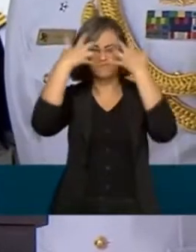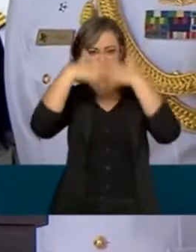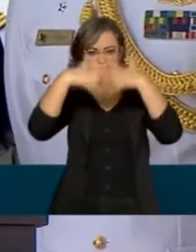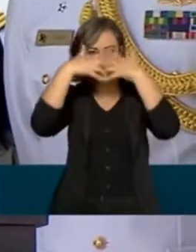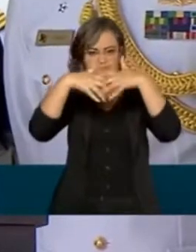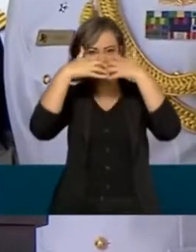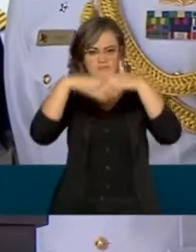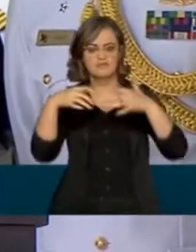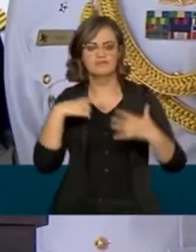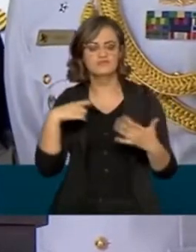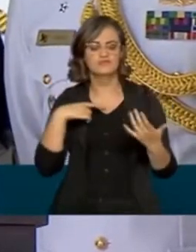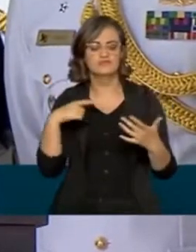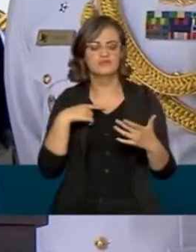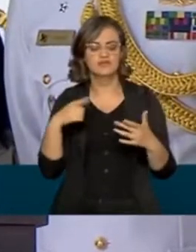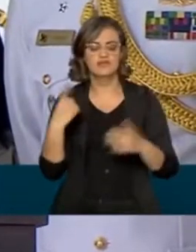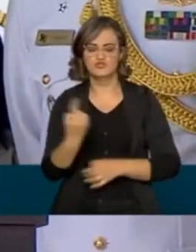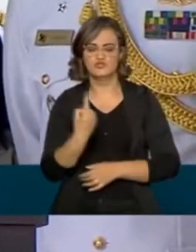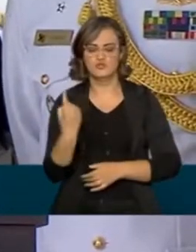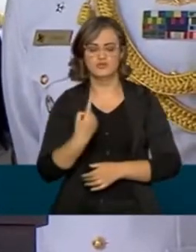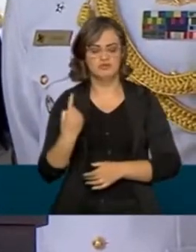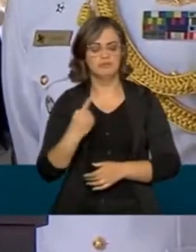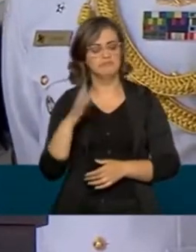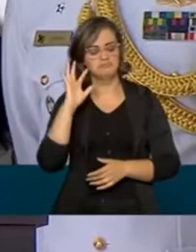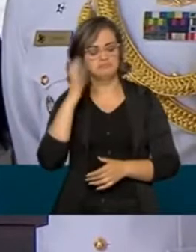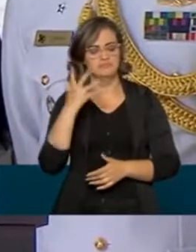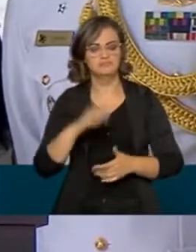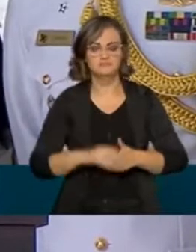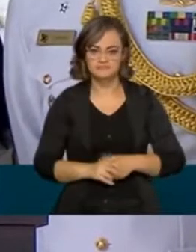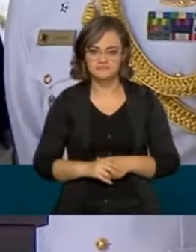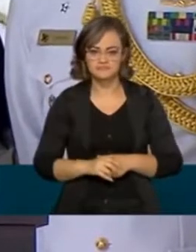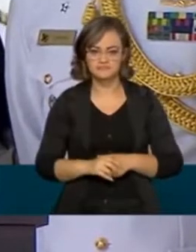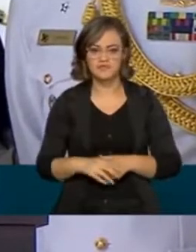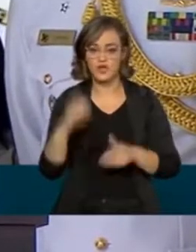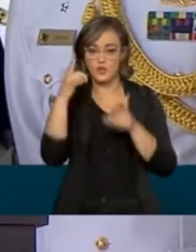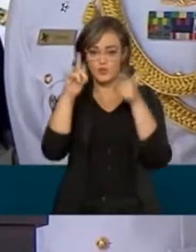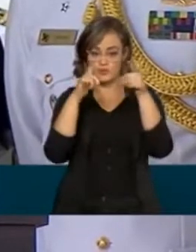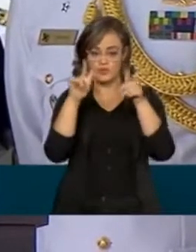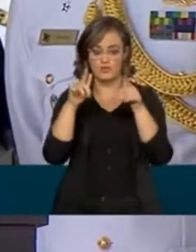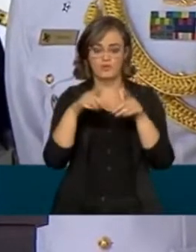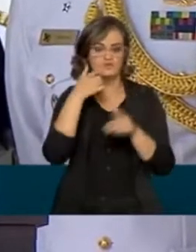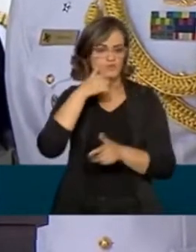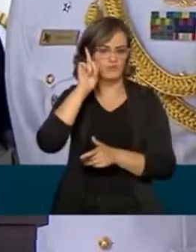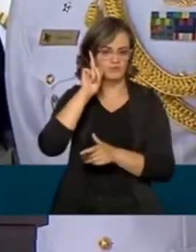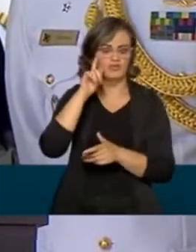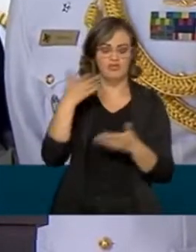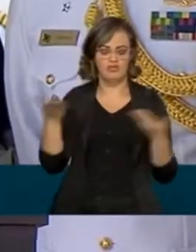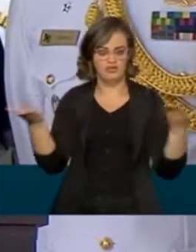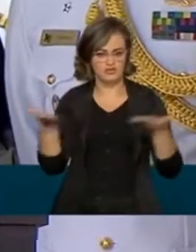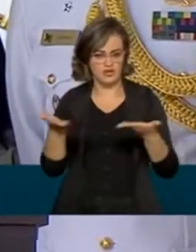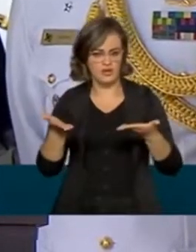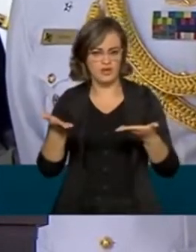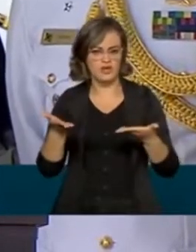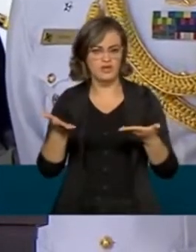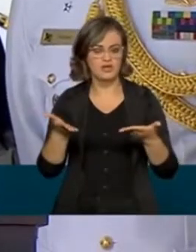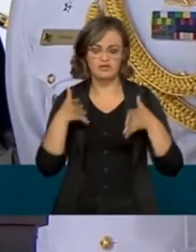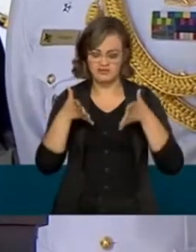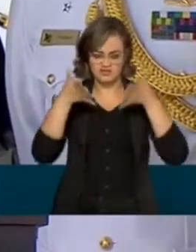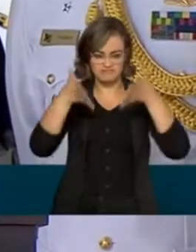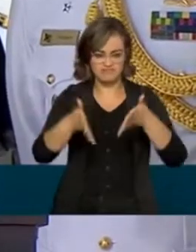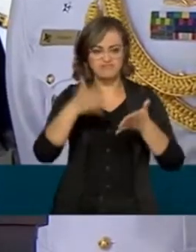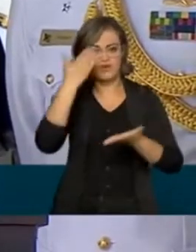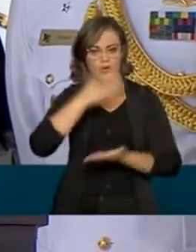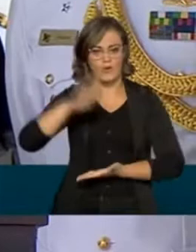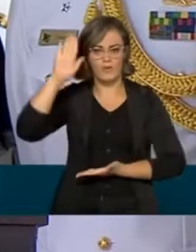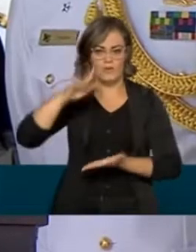raciocínios e minimizar a solidão do comando. Aos membros do Almirantado, de ontem e do presente, que, comprometidos